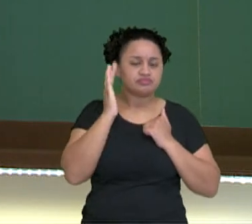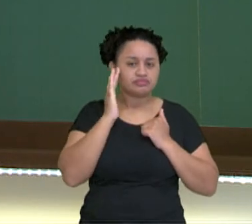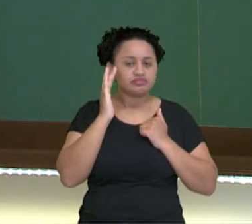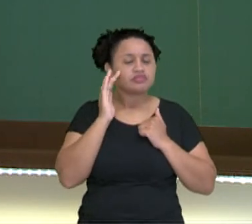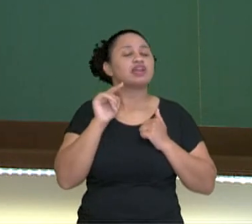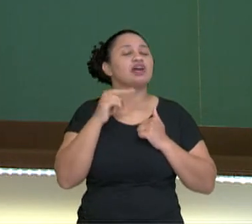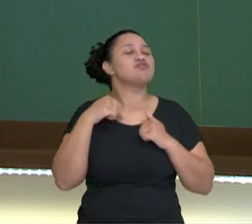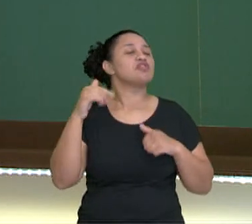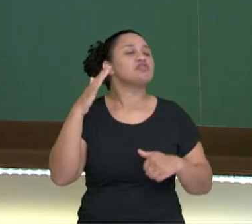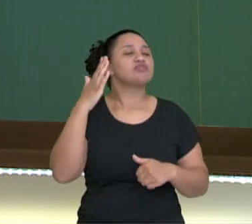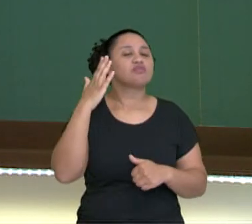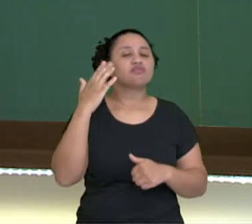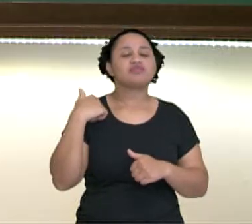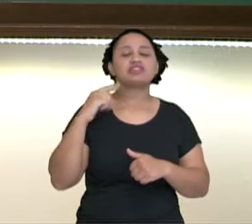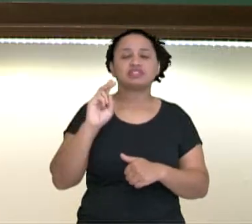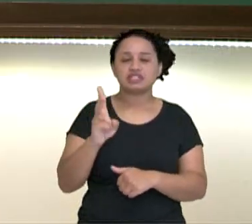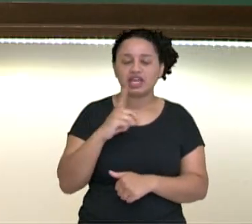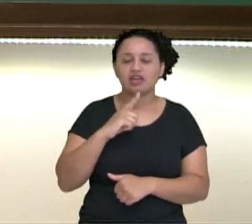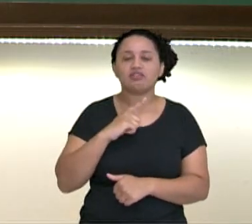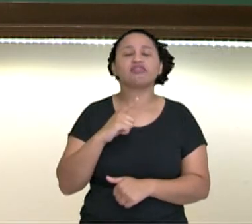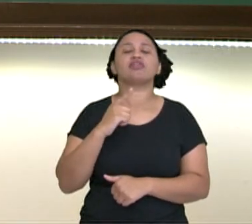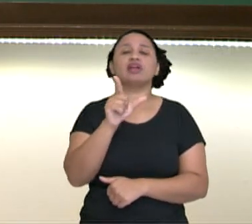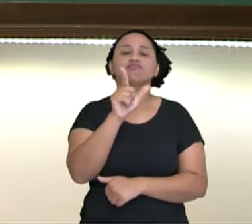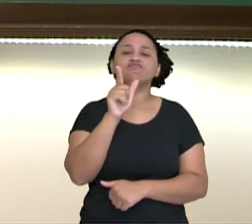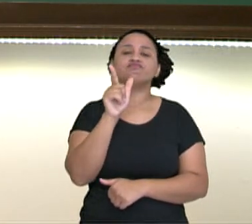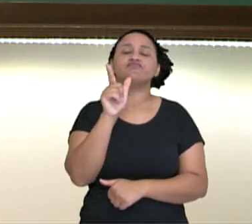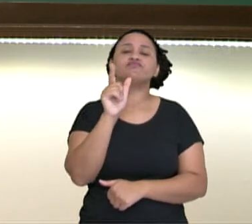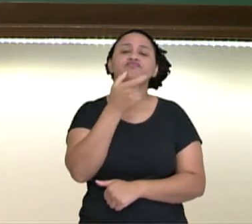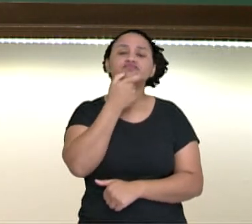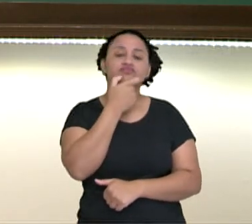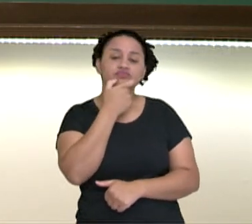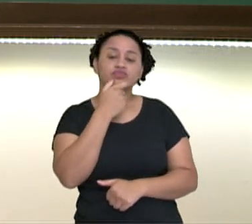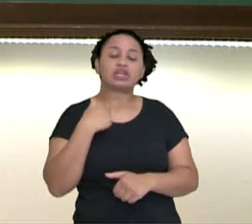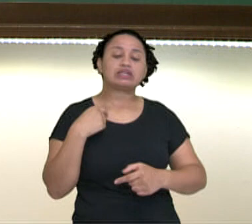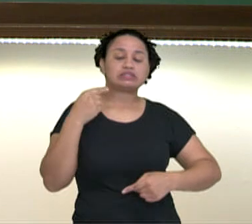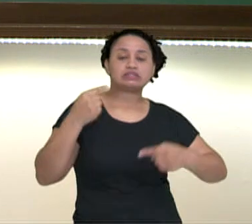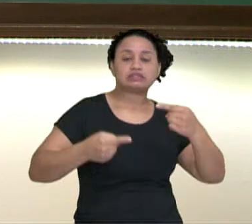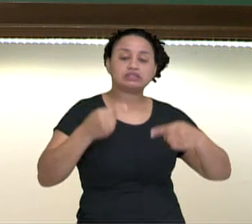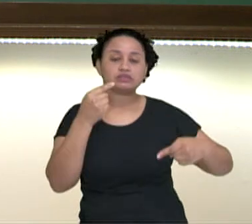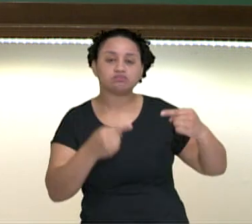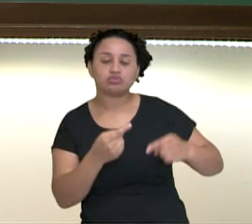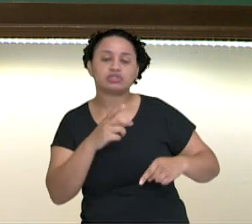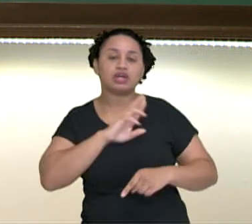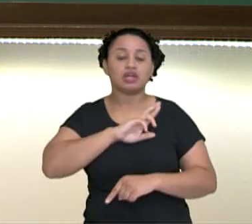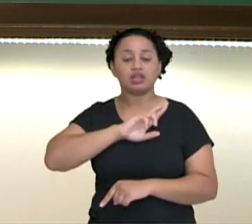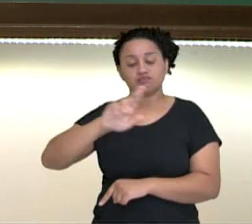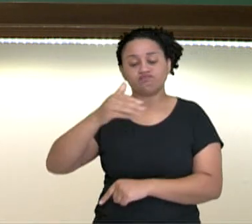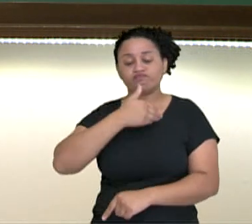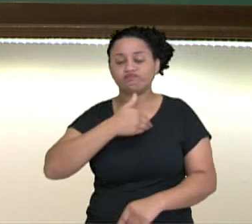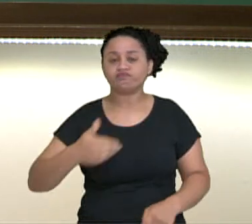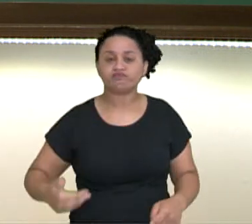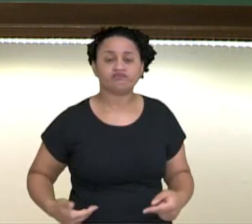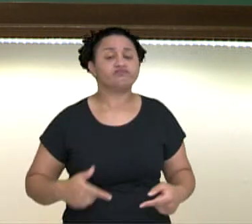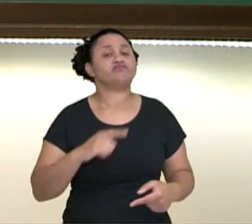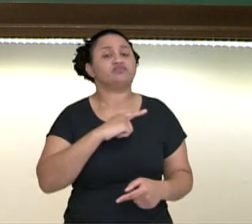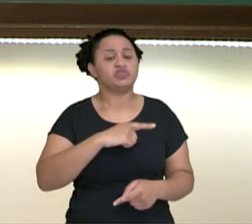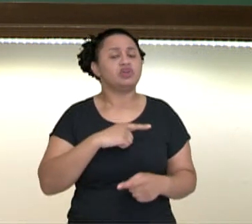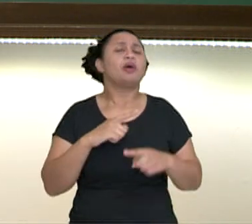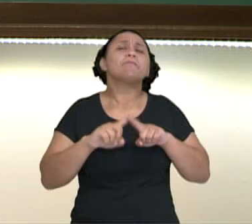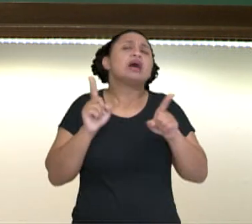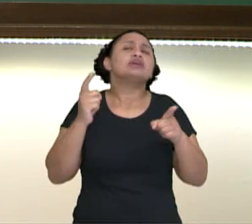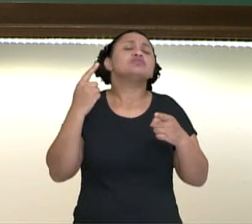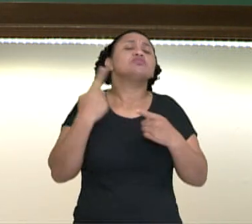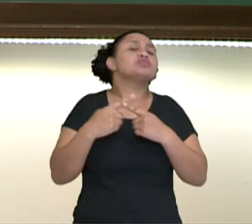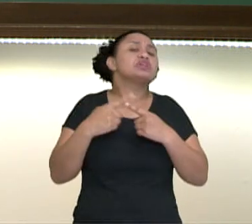ali na Inglaterra. Mas a gente também tem que pensar por que essas disputas religiosas eram tão contínuas dentro